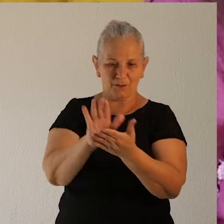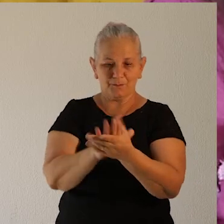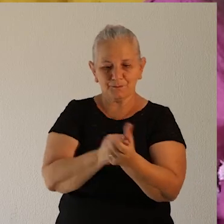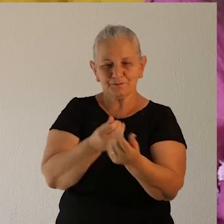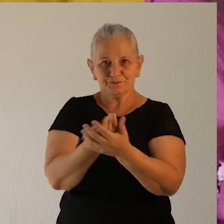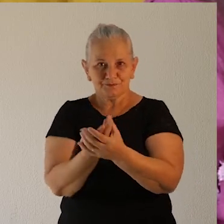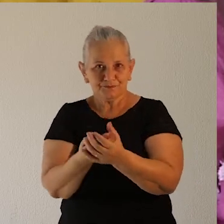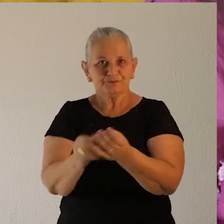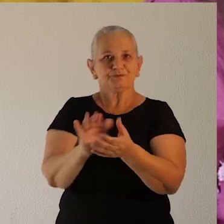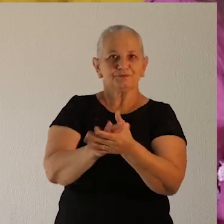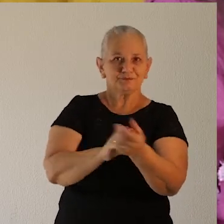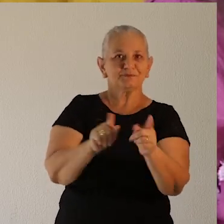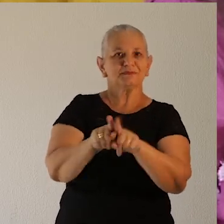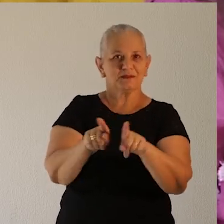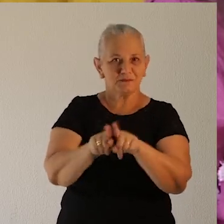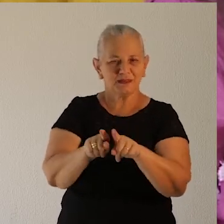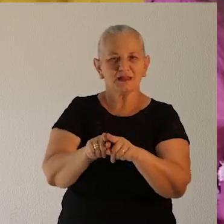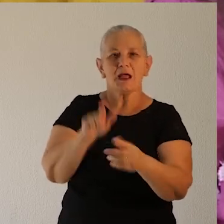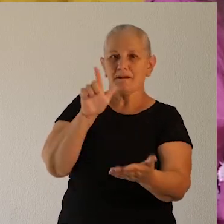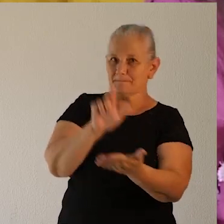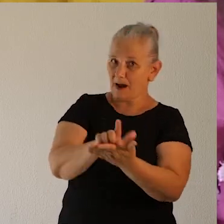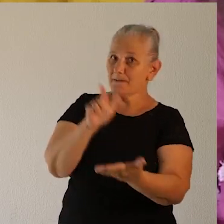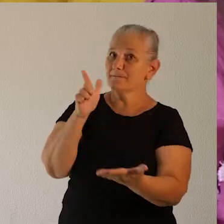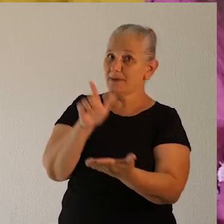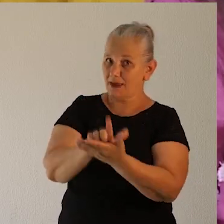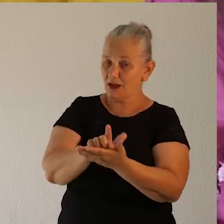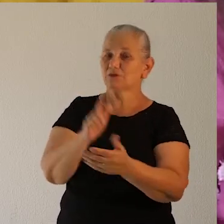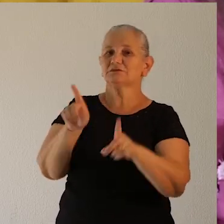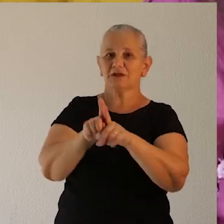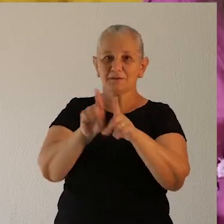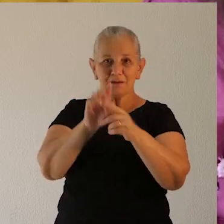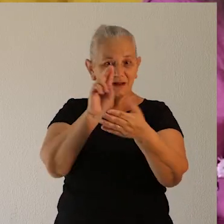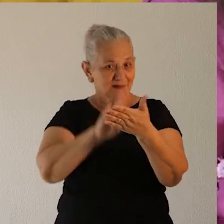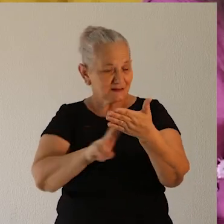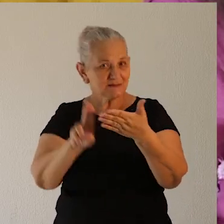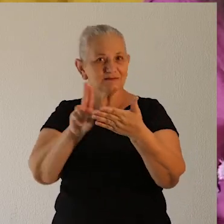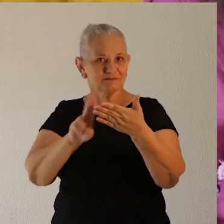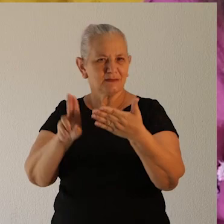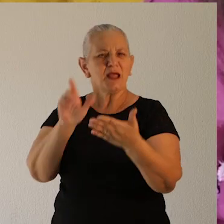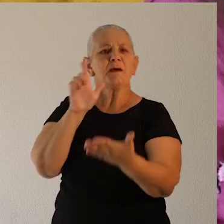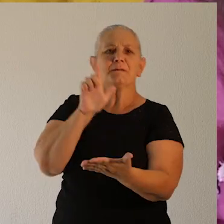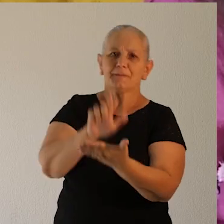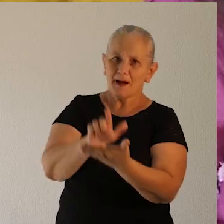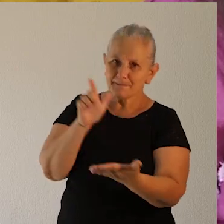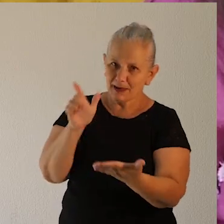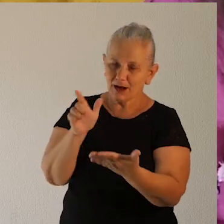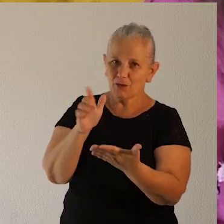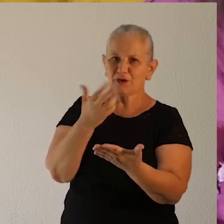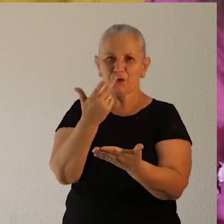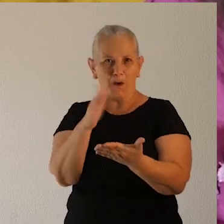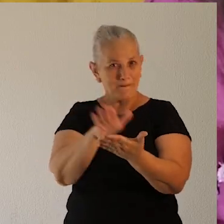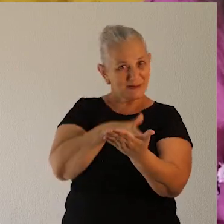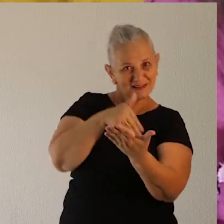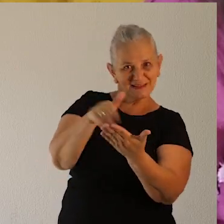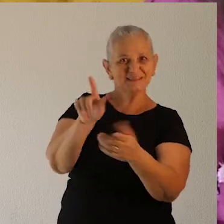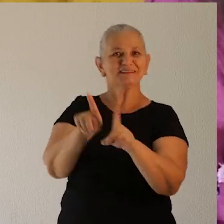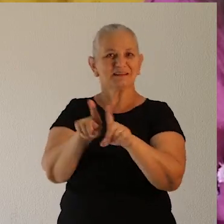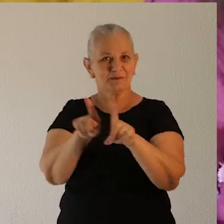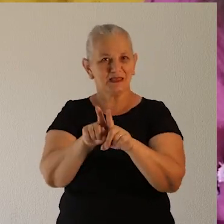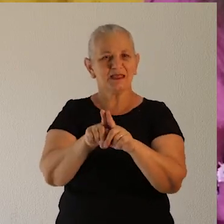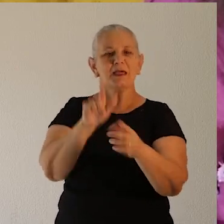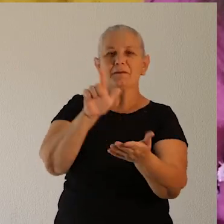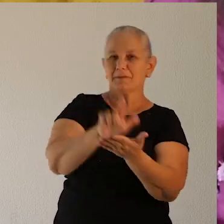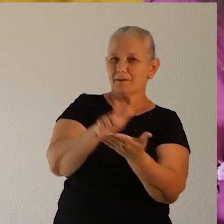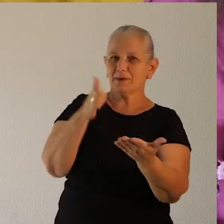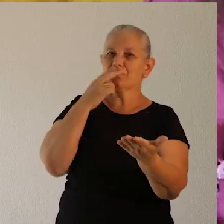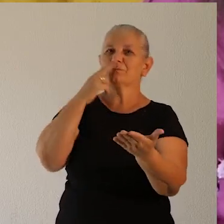papel crepom pro Tom. Tem papel sulfite pra Edith. Tem papel manteiga pro Veiga. Tem papel